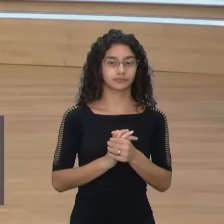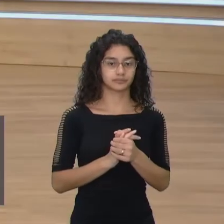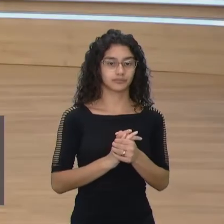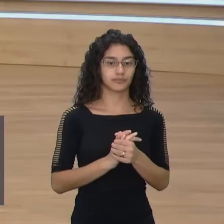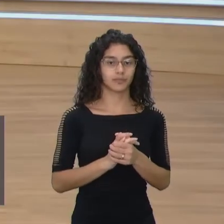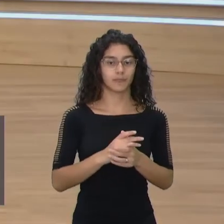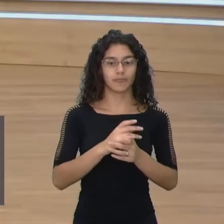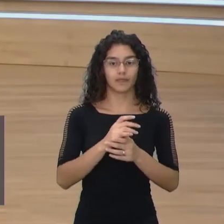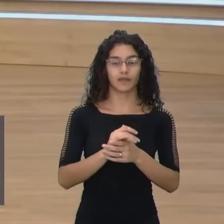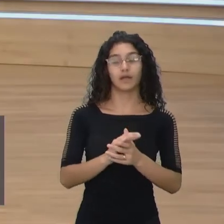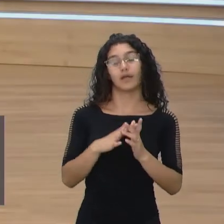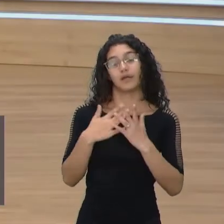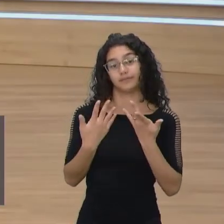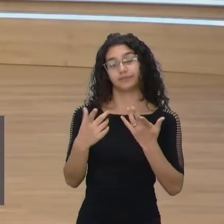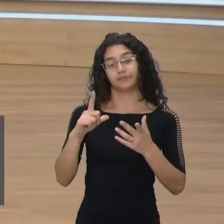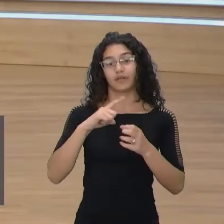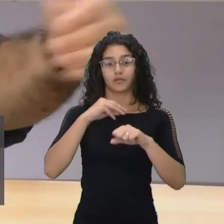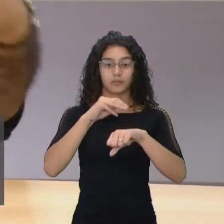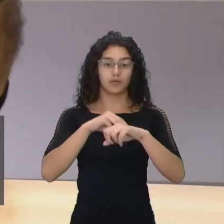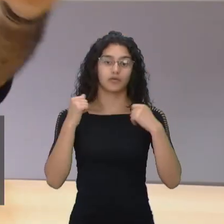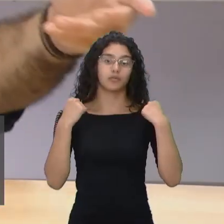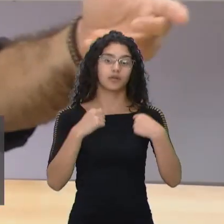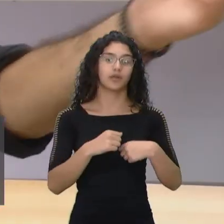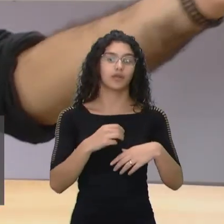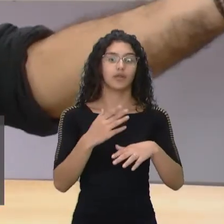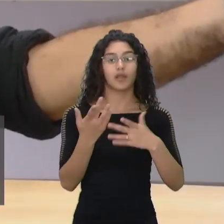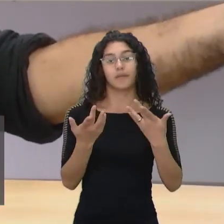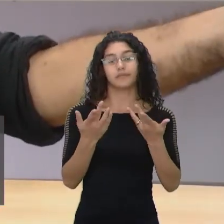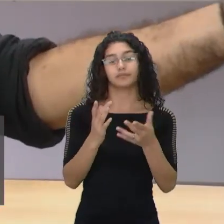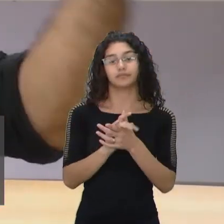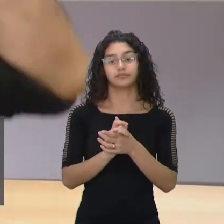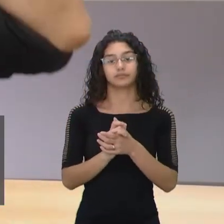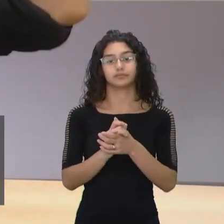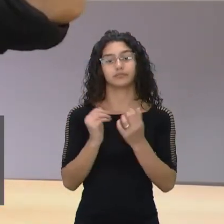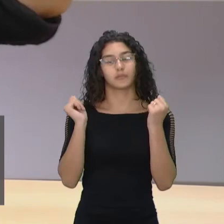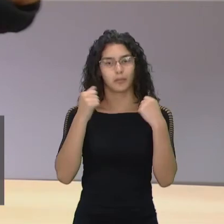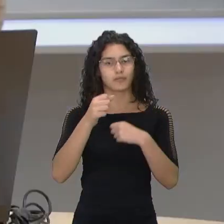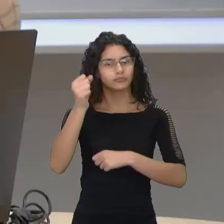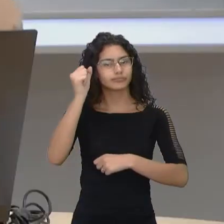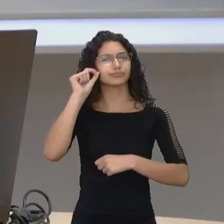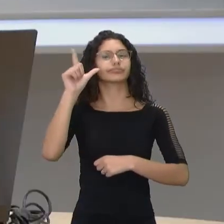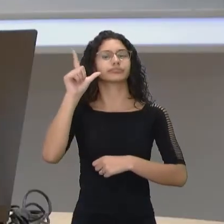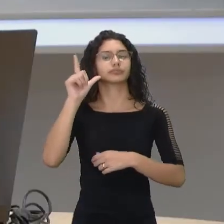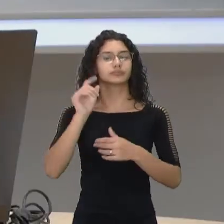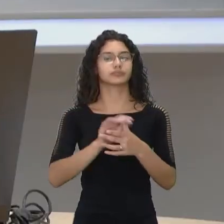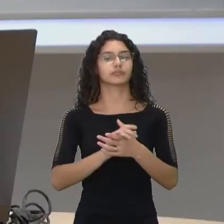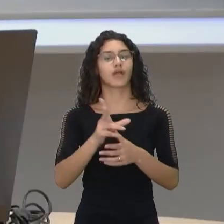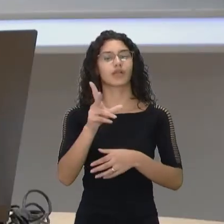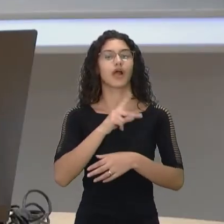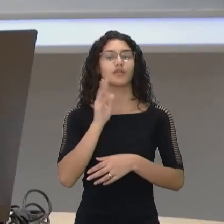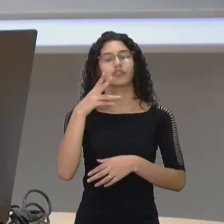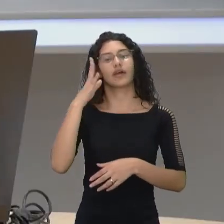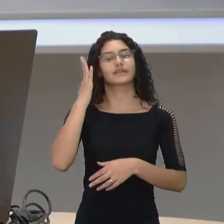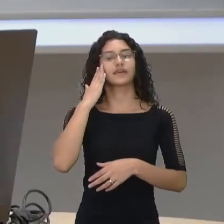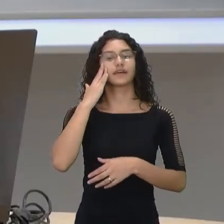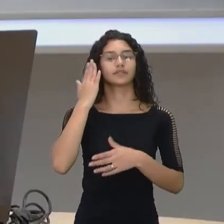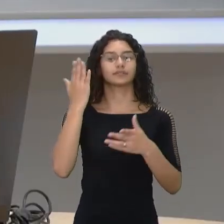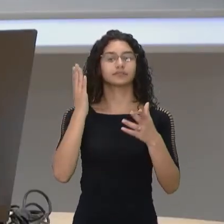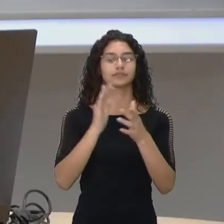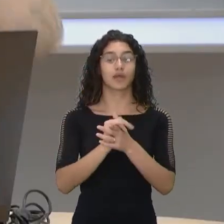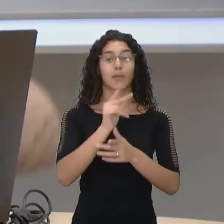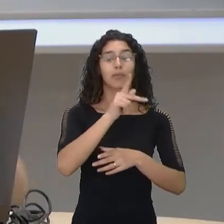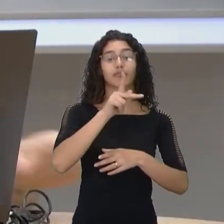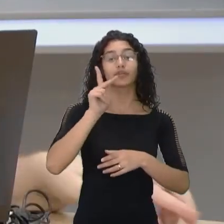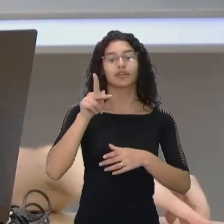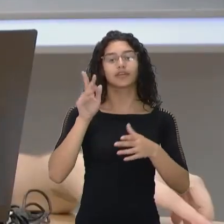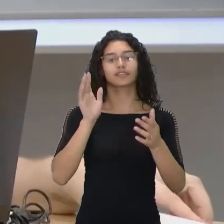teve um eureka no momento do banho. Quem sabe alguém na hora que for pra uma ducha... Opa, nossa, o dilema de Königsberg,